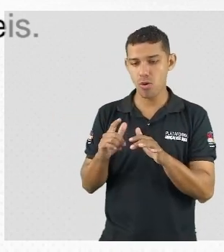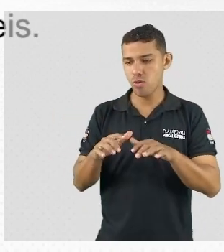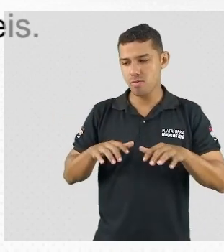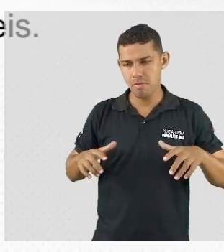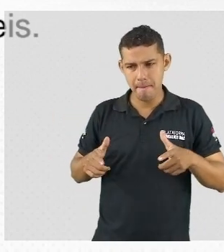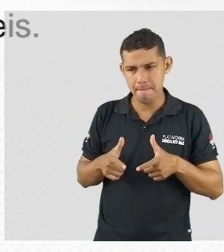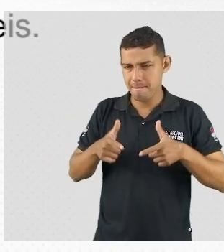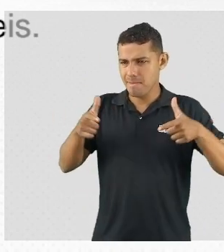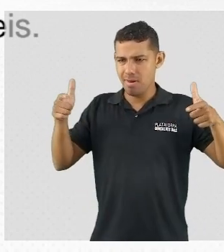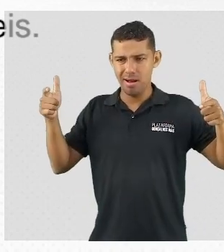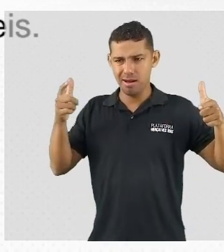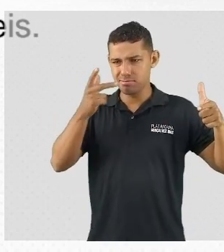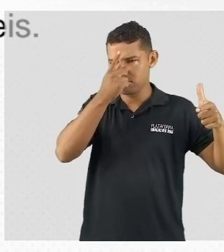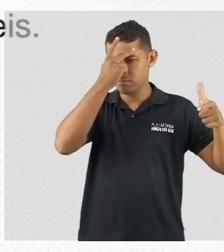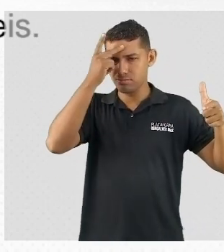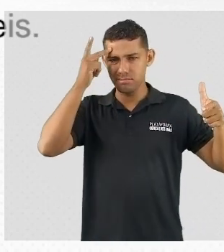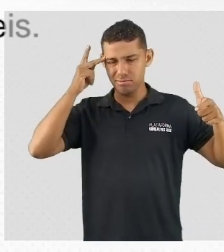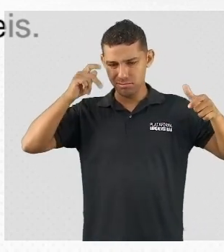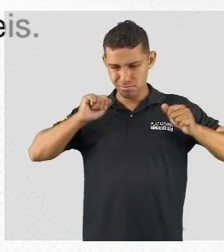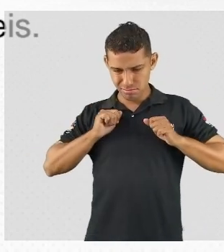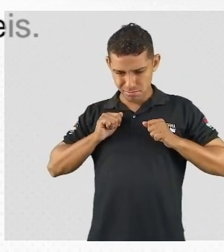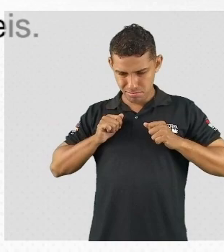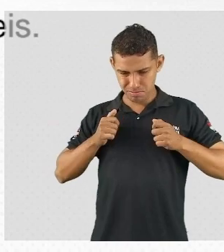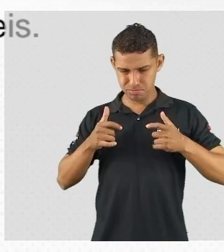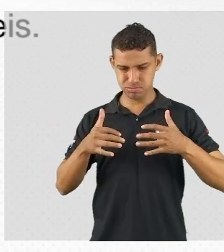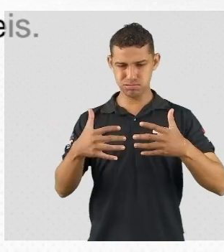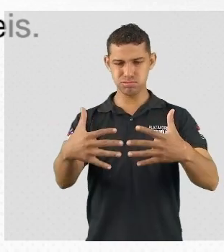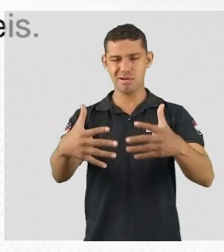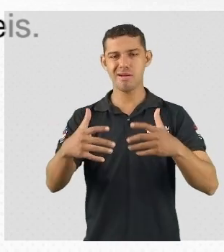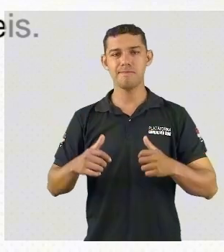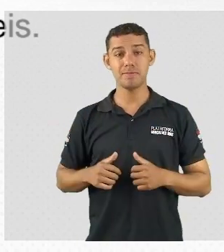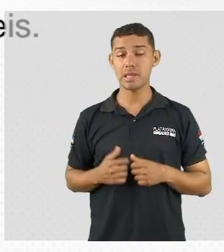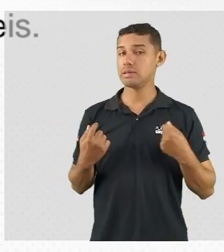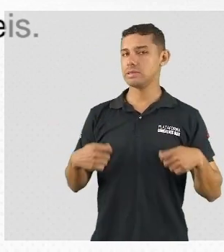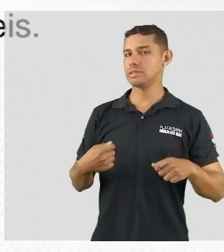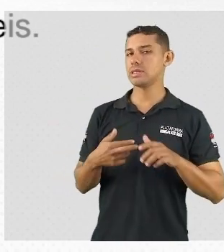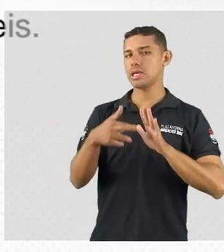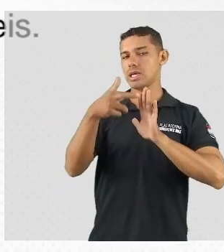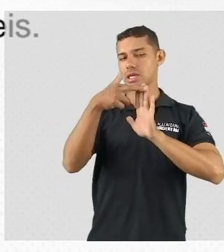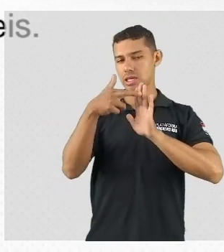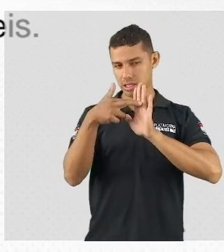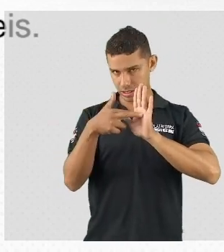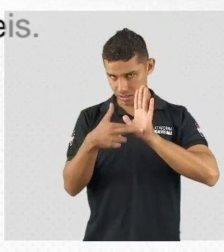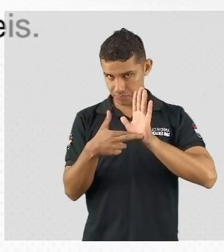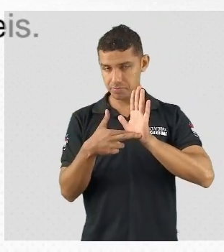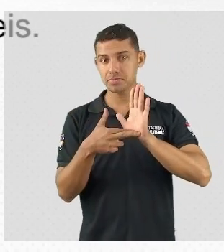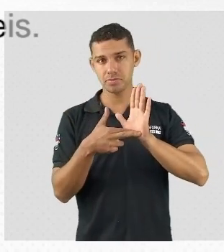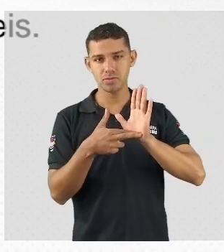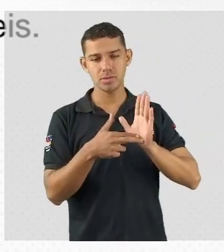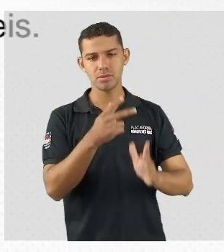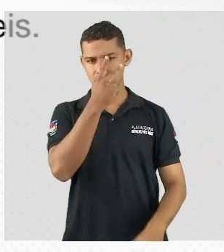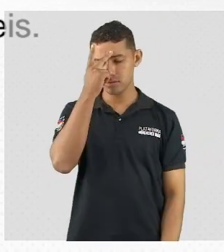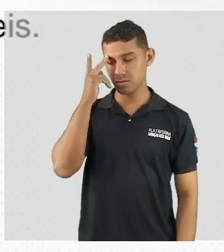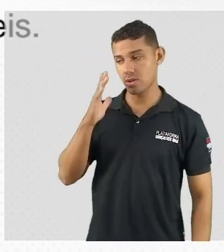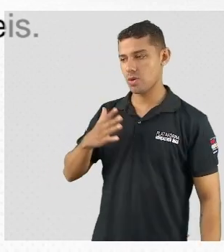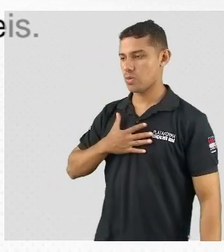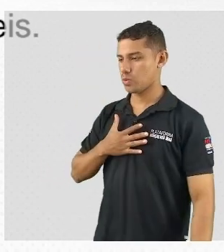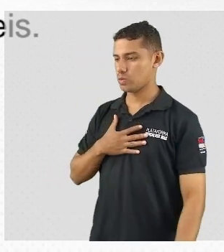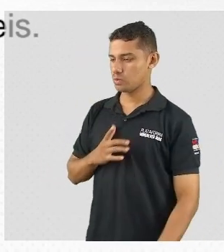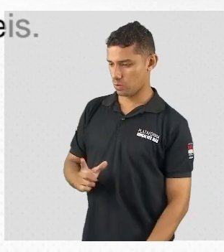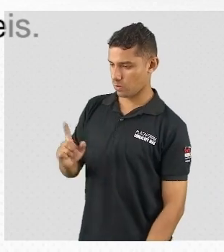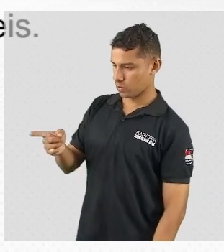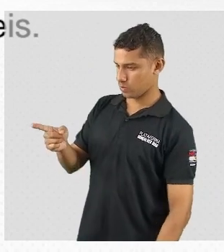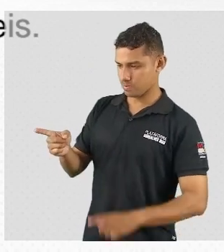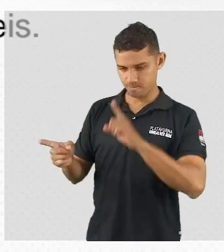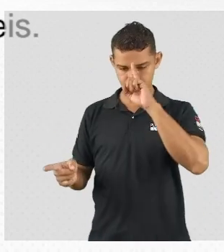muito mais pessoas. E aí é preciso que tenham regras, é preciso que tenham, né, alguém que diga assim, bom, vamos fazer isso,